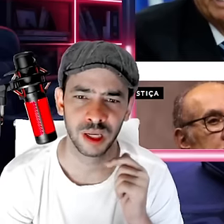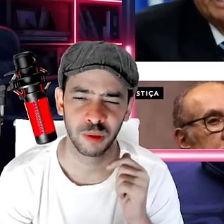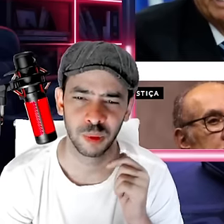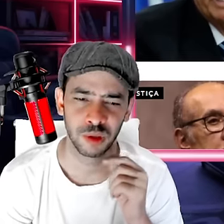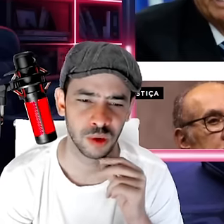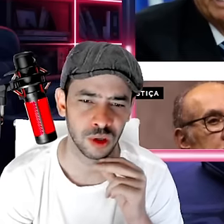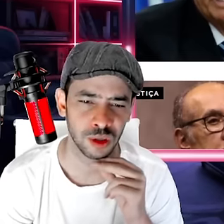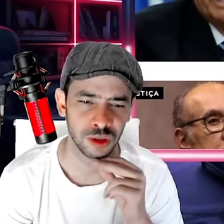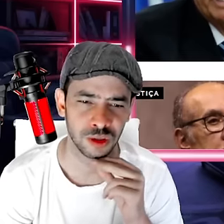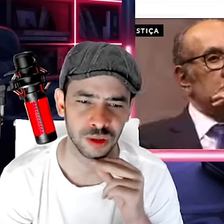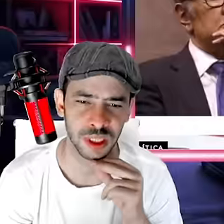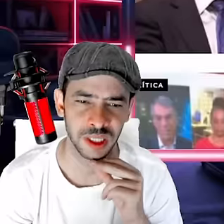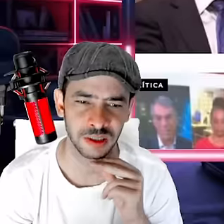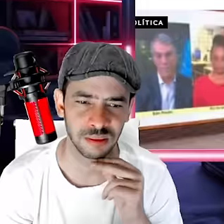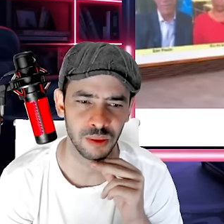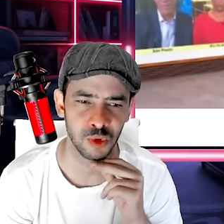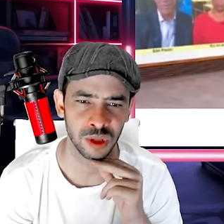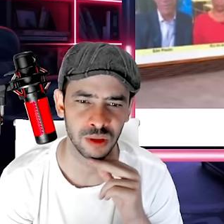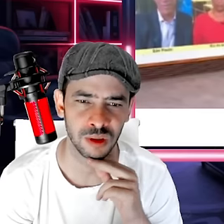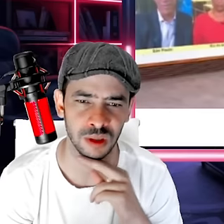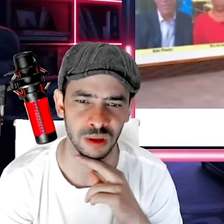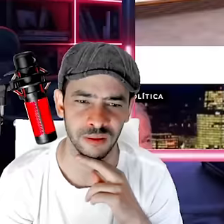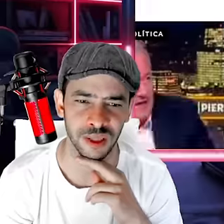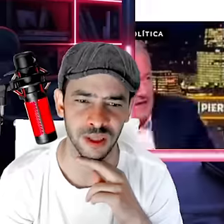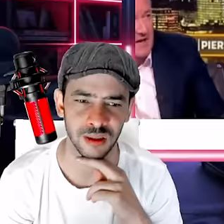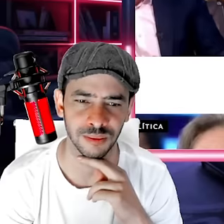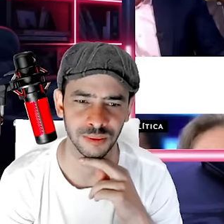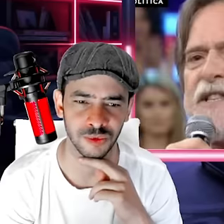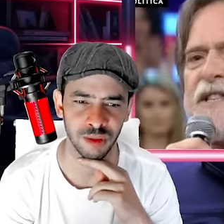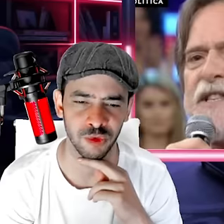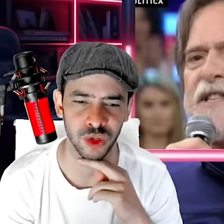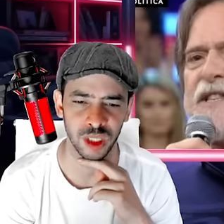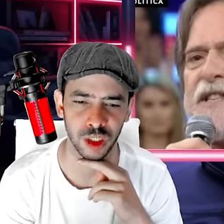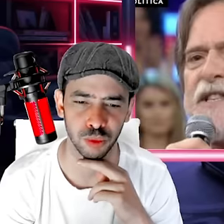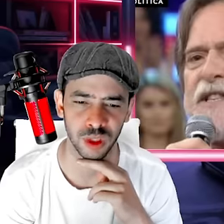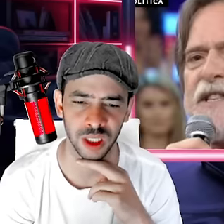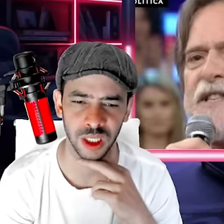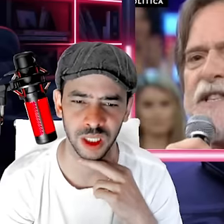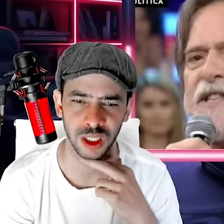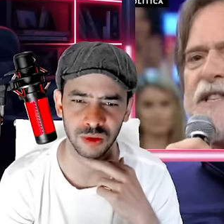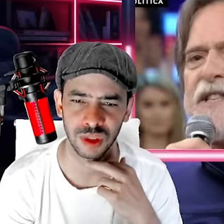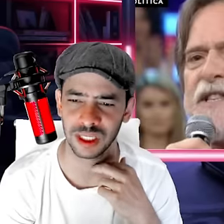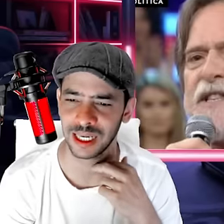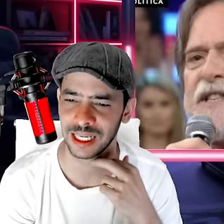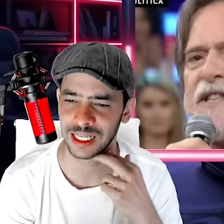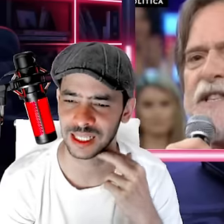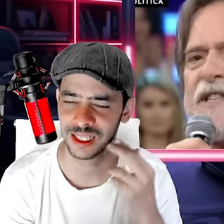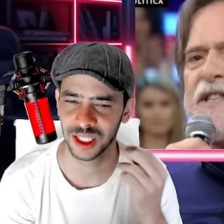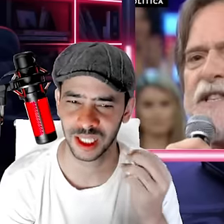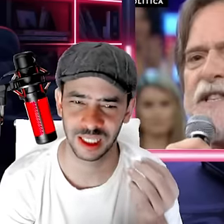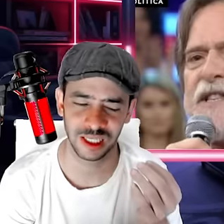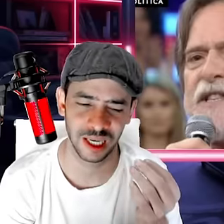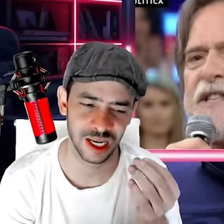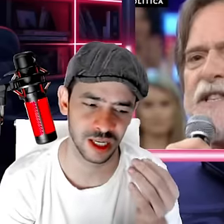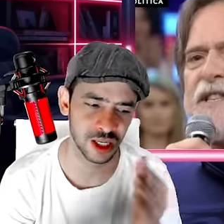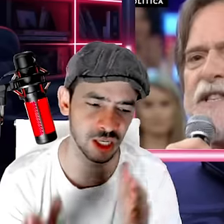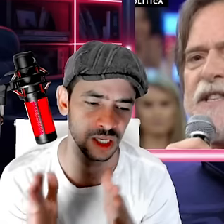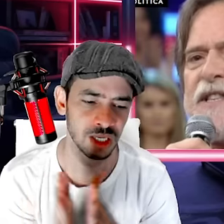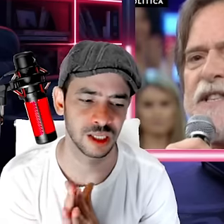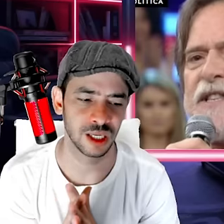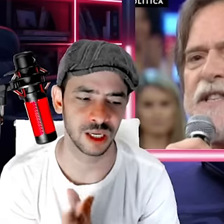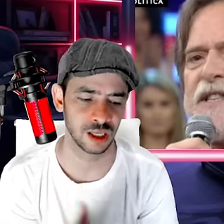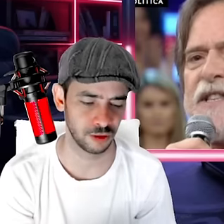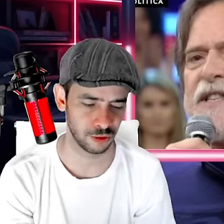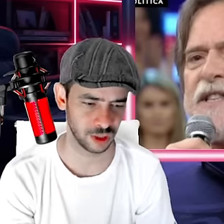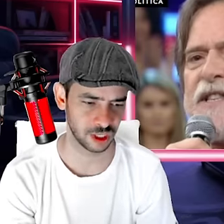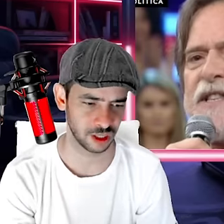dominada pelo Ódio é não tem muita coisa nova aqui não vamos ficando por aqui não saia sem deixar aquele like